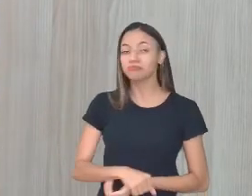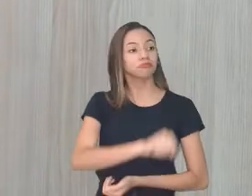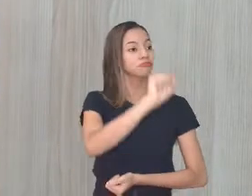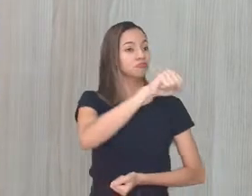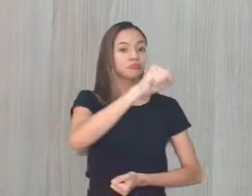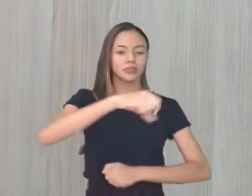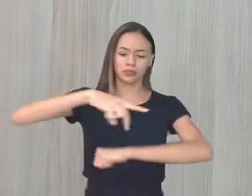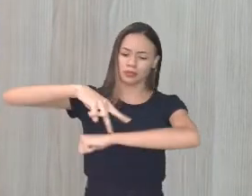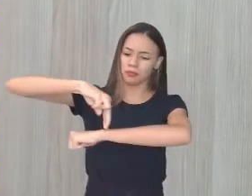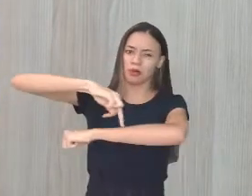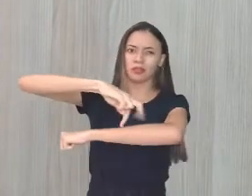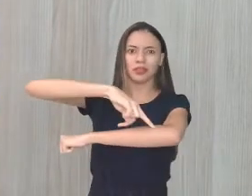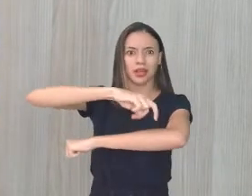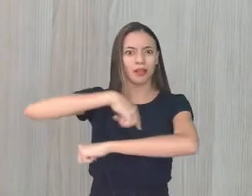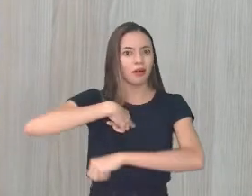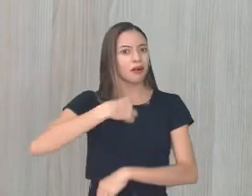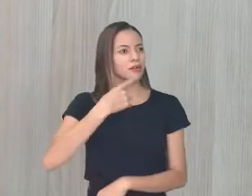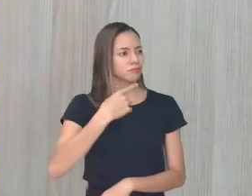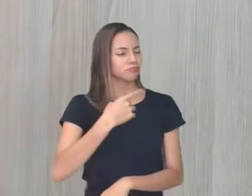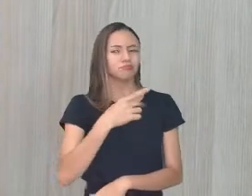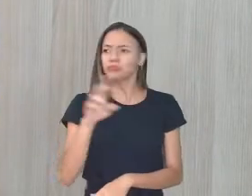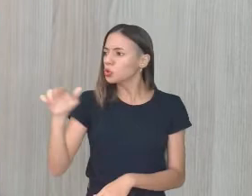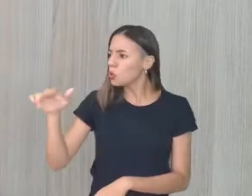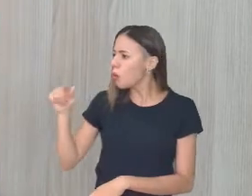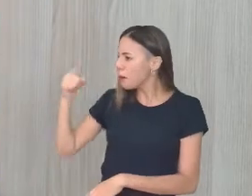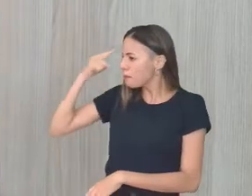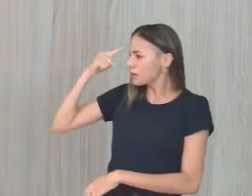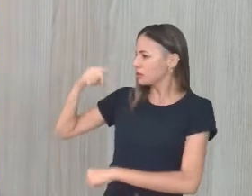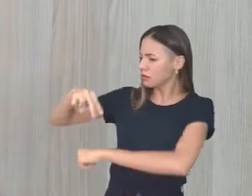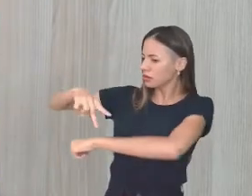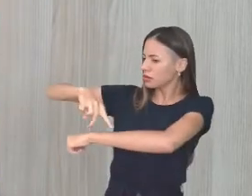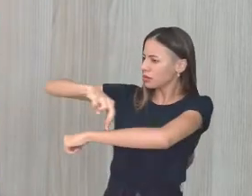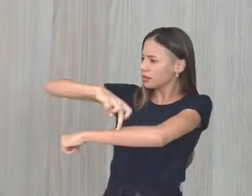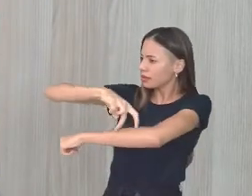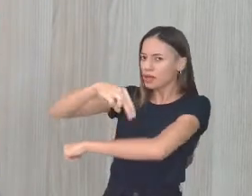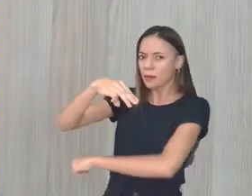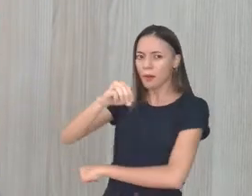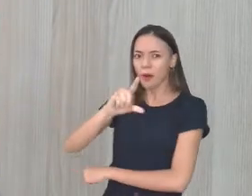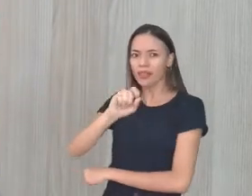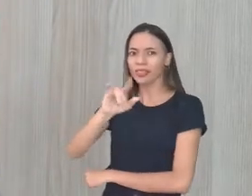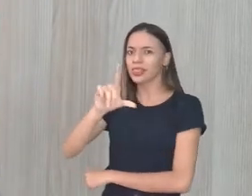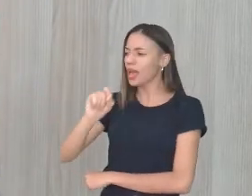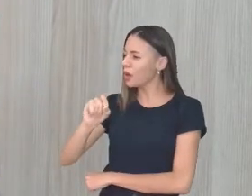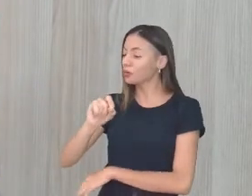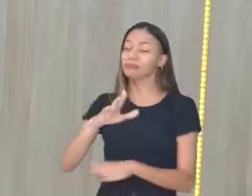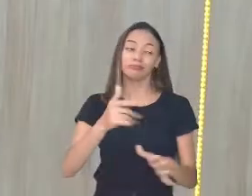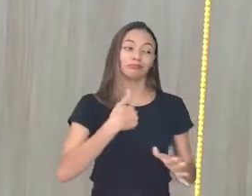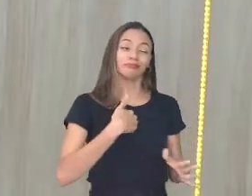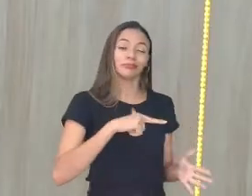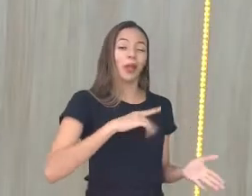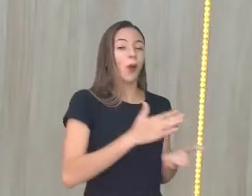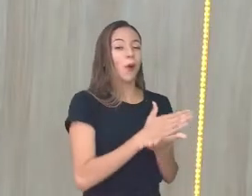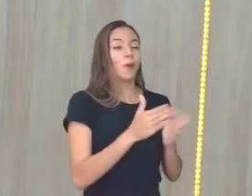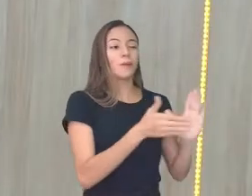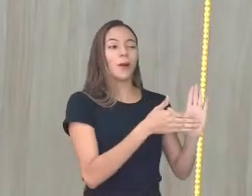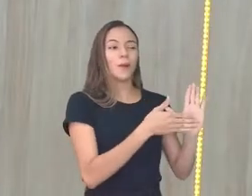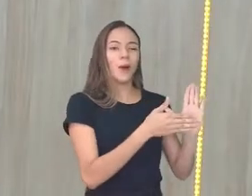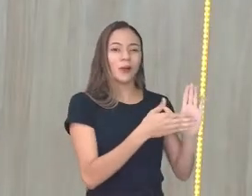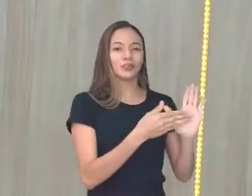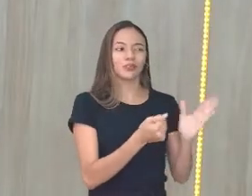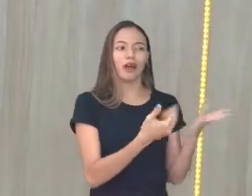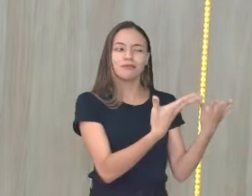sabe, estamos aqui. Nunca pensou não, professora? Tem umas propostas. Estou analisando. Ah, isso aí, é isso aí,